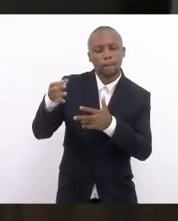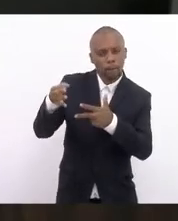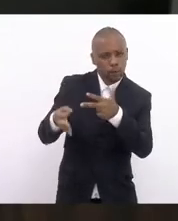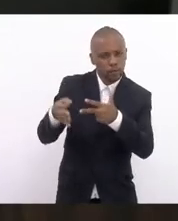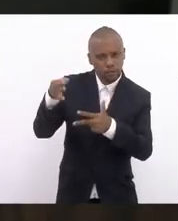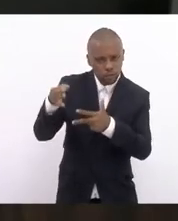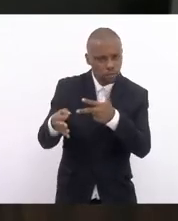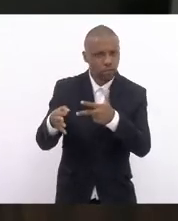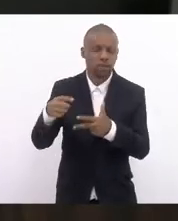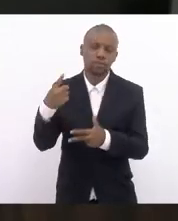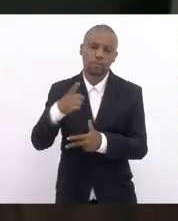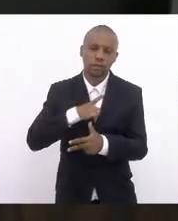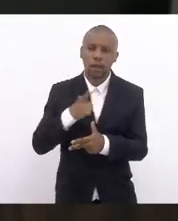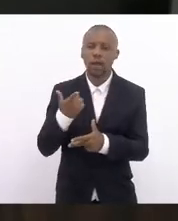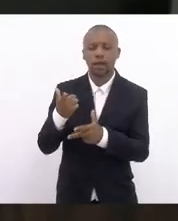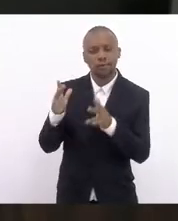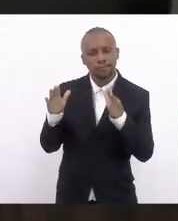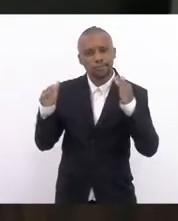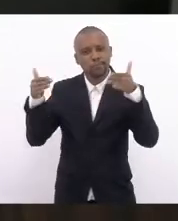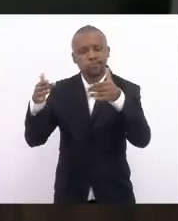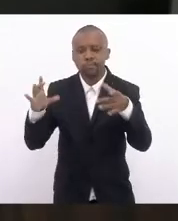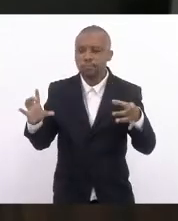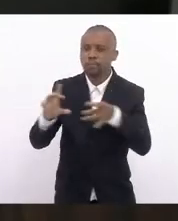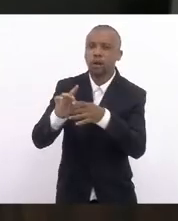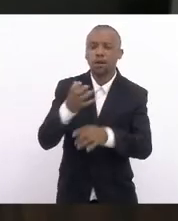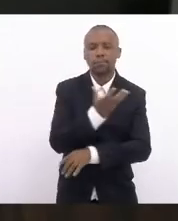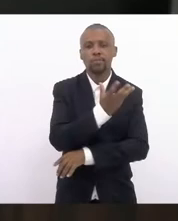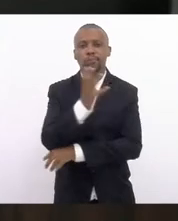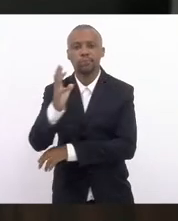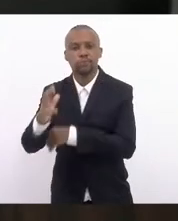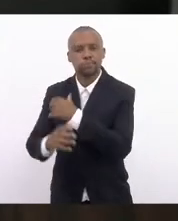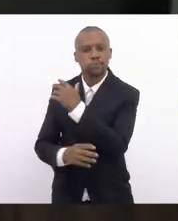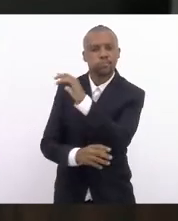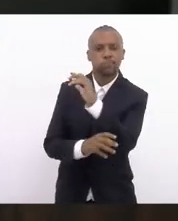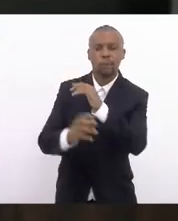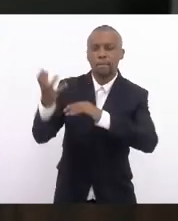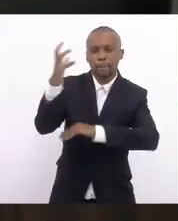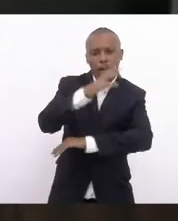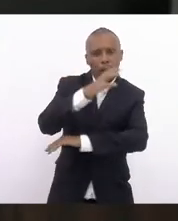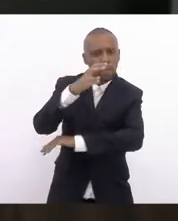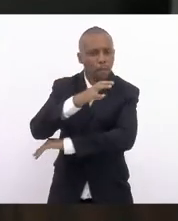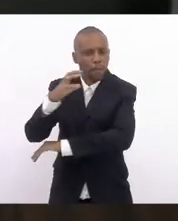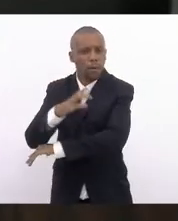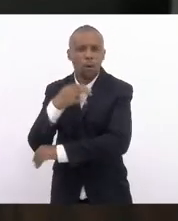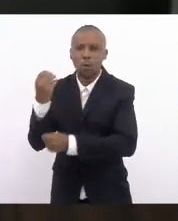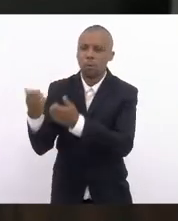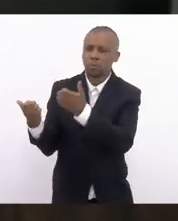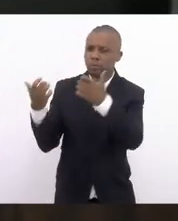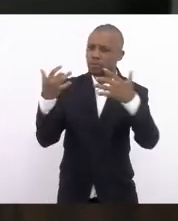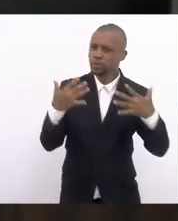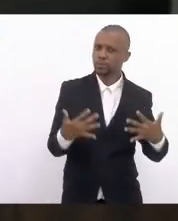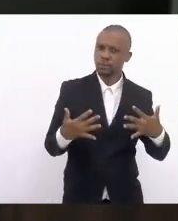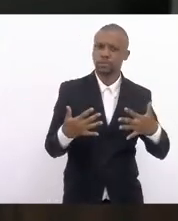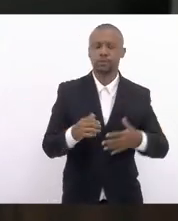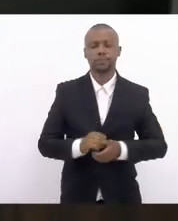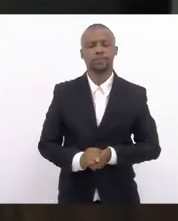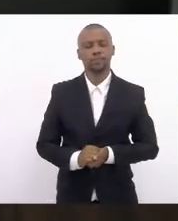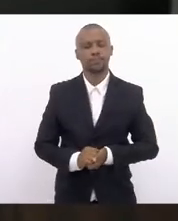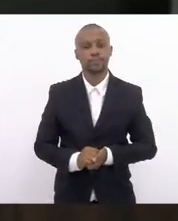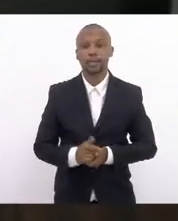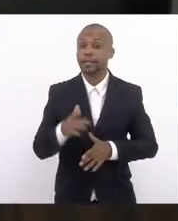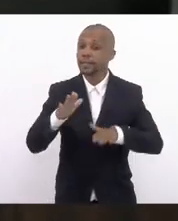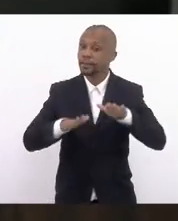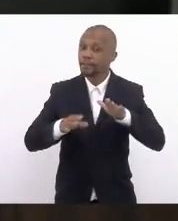de Acidentes Ambientais e Eminências a Desastres que envolvam o ambiente, na forma que menciona. Pendendo de